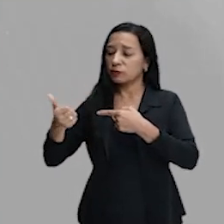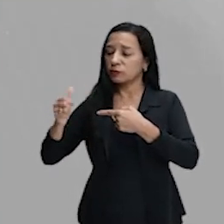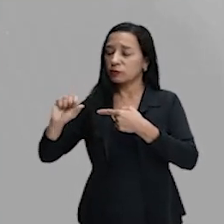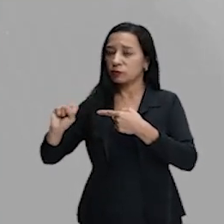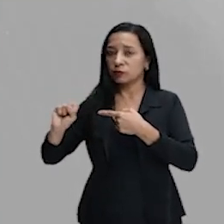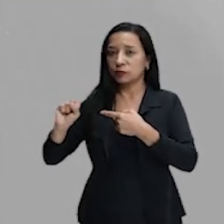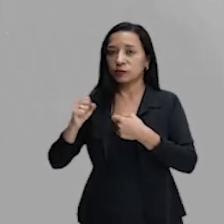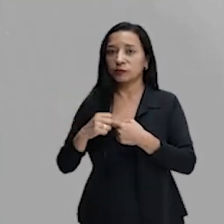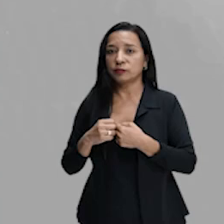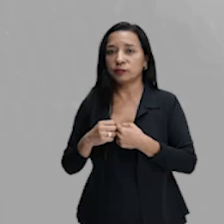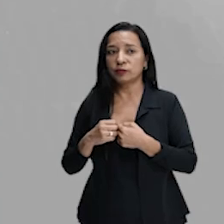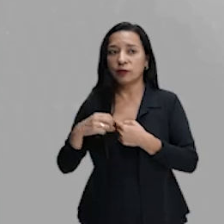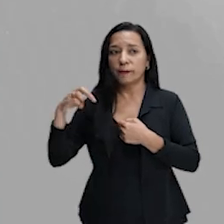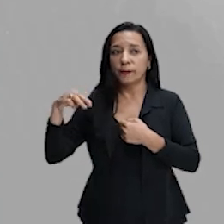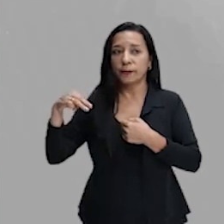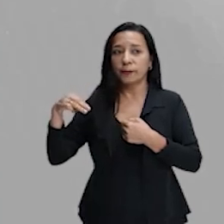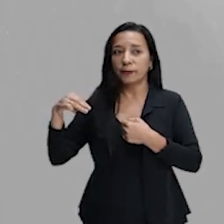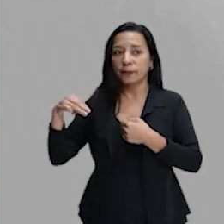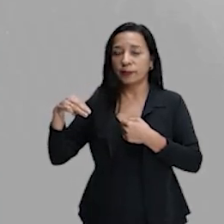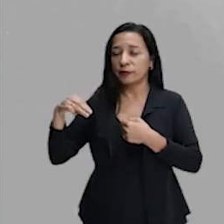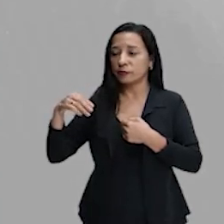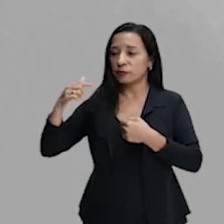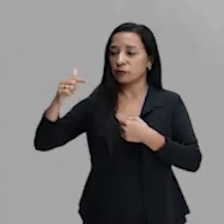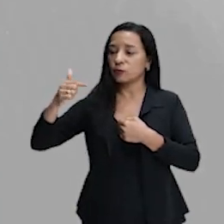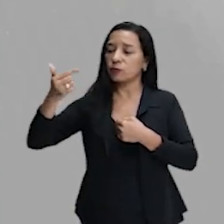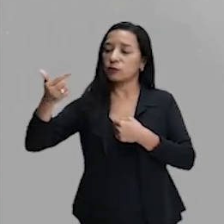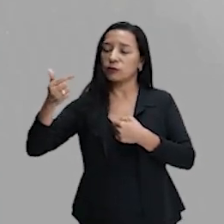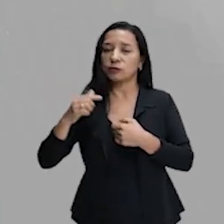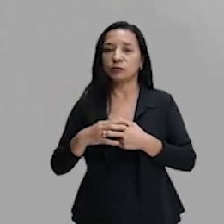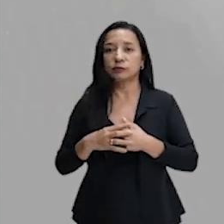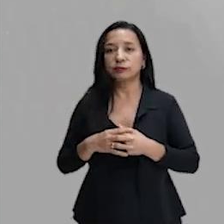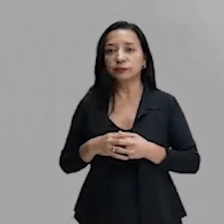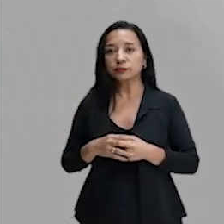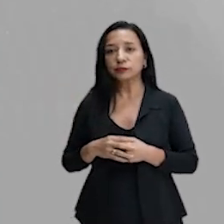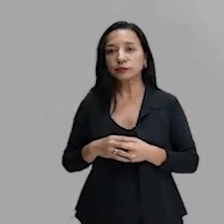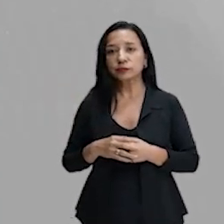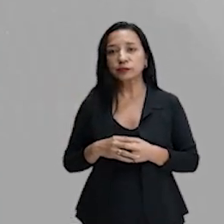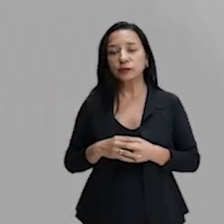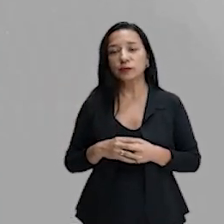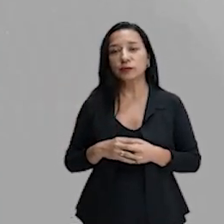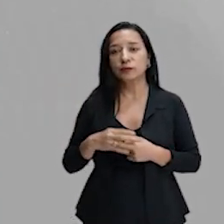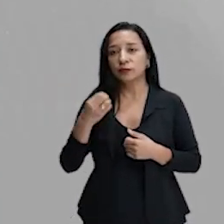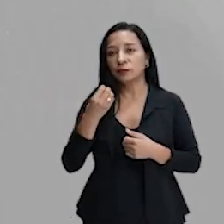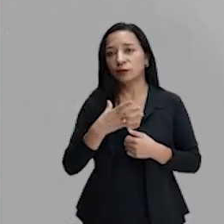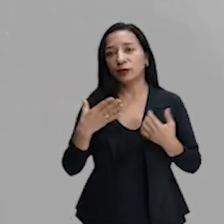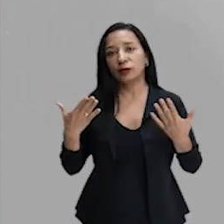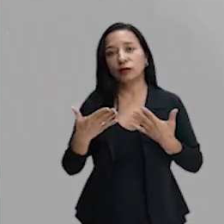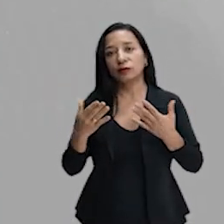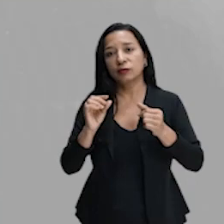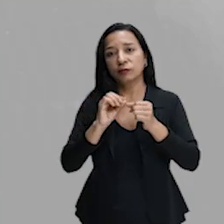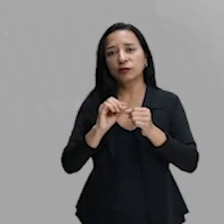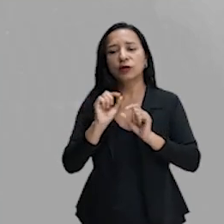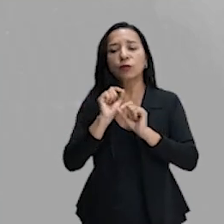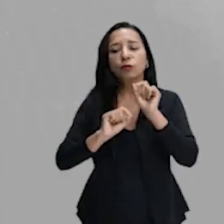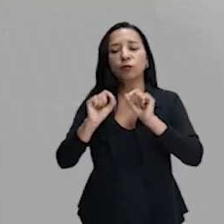0,18 met qu tá bom beleza agora a gente vai fazer o quê A gente